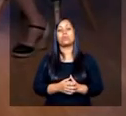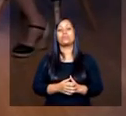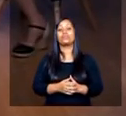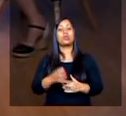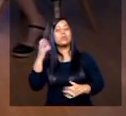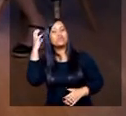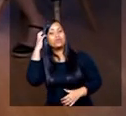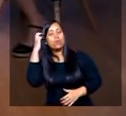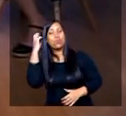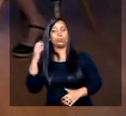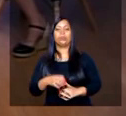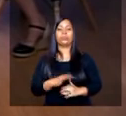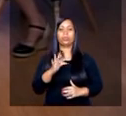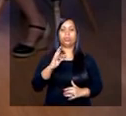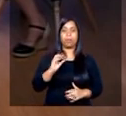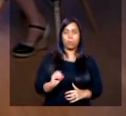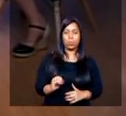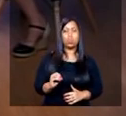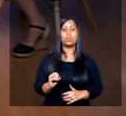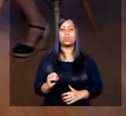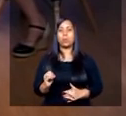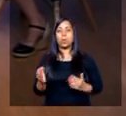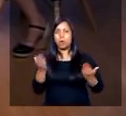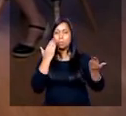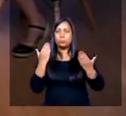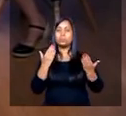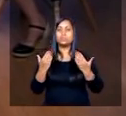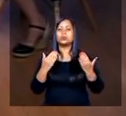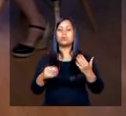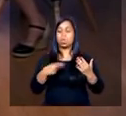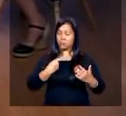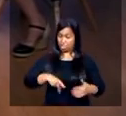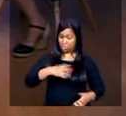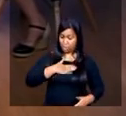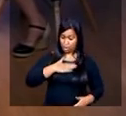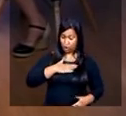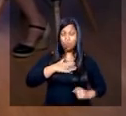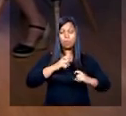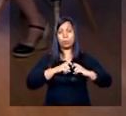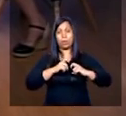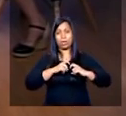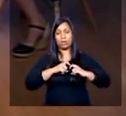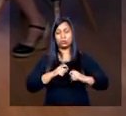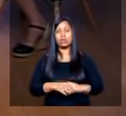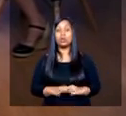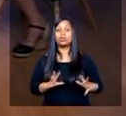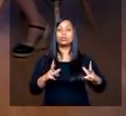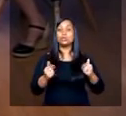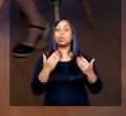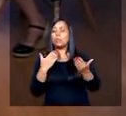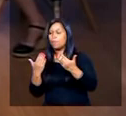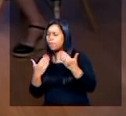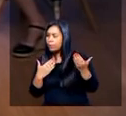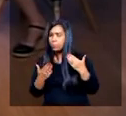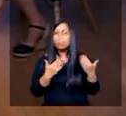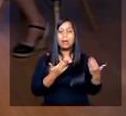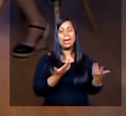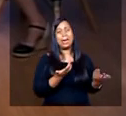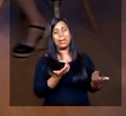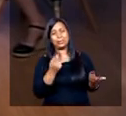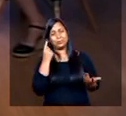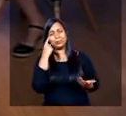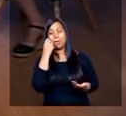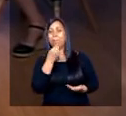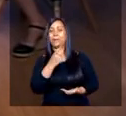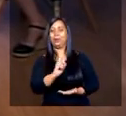fono, TO, psicomotricista, eu pediatra. Todos nós falamos, a gente atendeu, a gente achou que não está